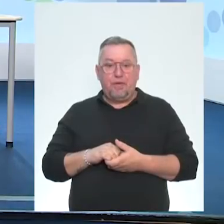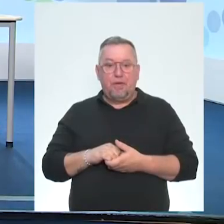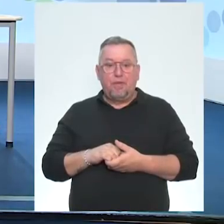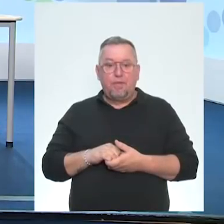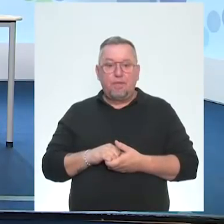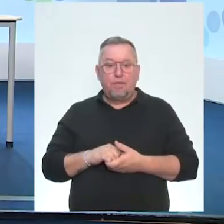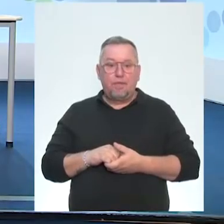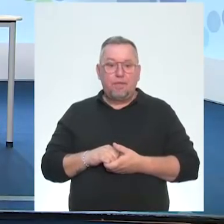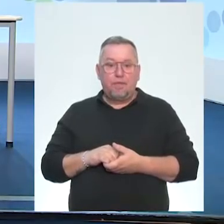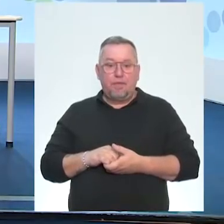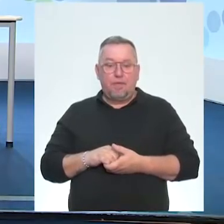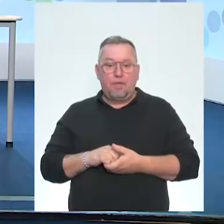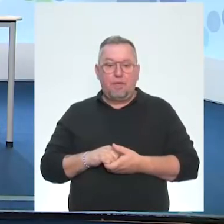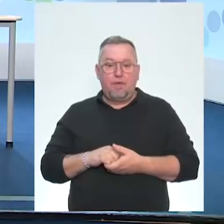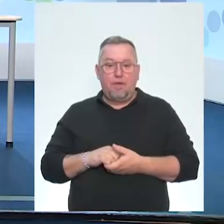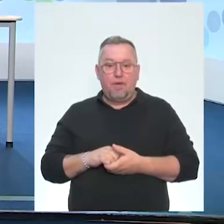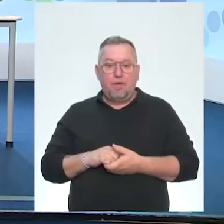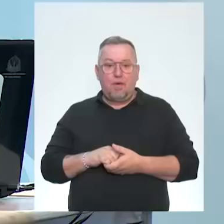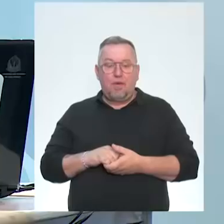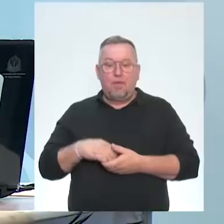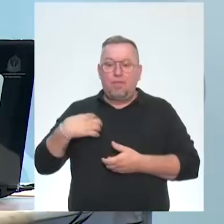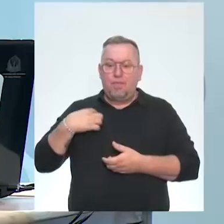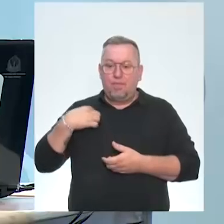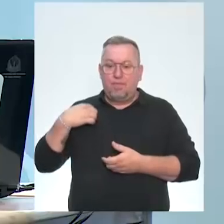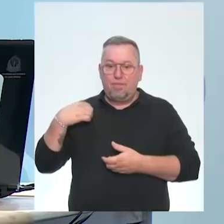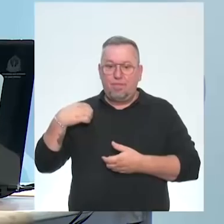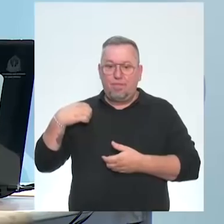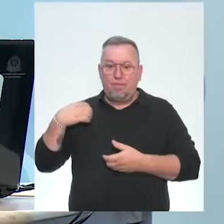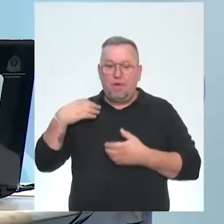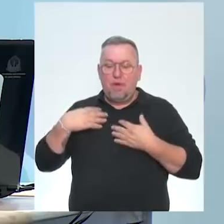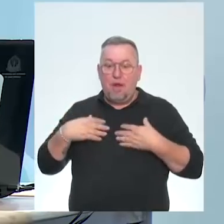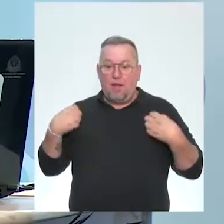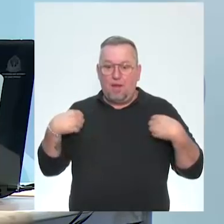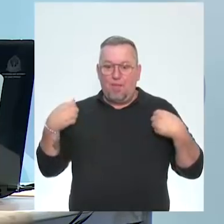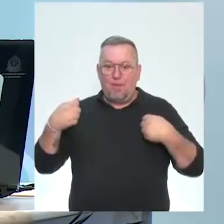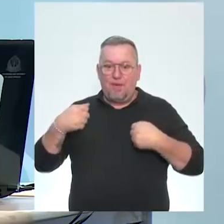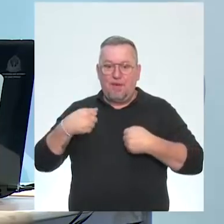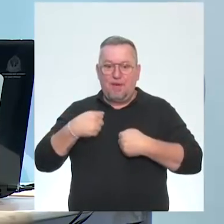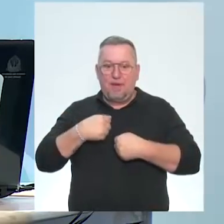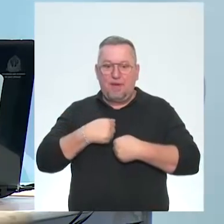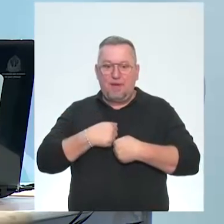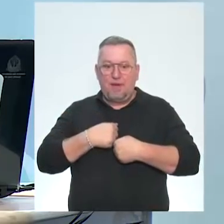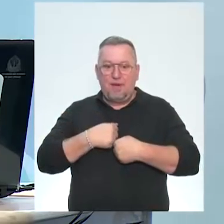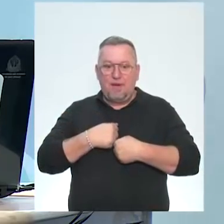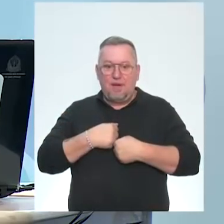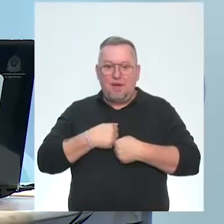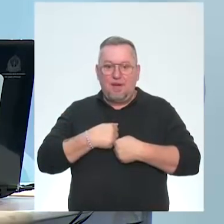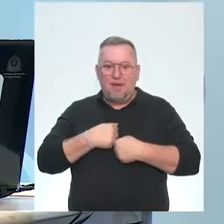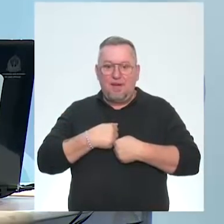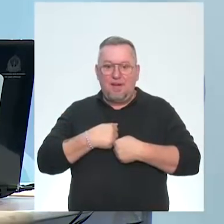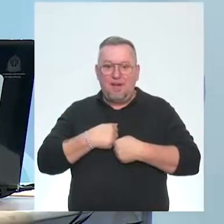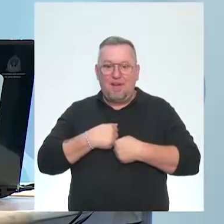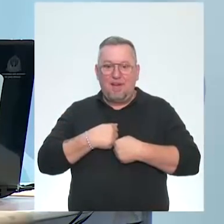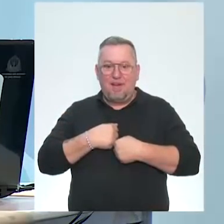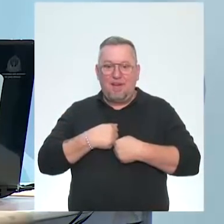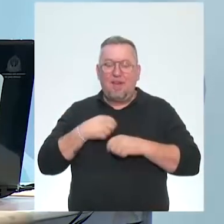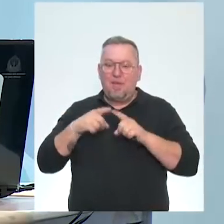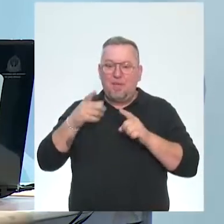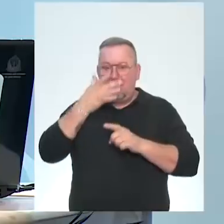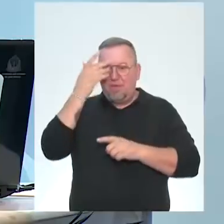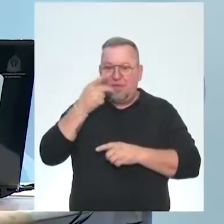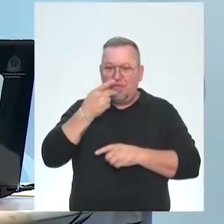Como que eu chamo isso aqui? Uma jaqueta? Casaco. Casaco. Pode ser. Tá. esse negócio que eu tô vestido. Pra alguém não